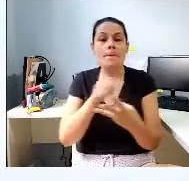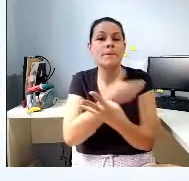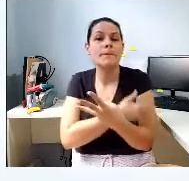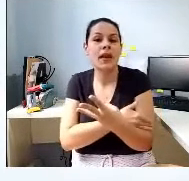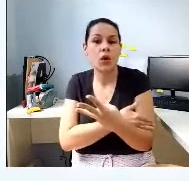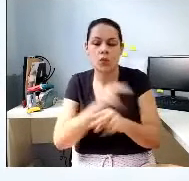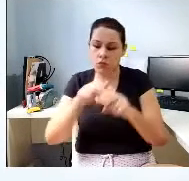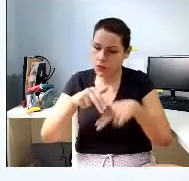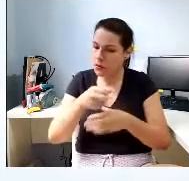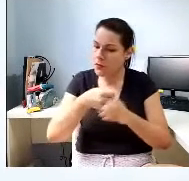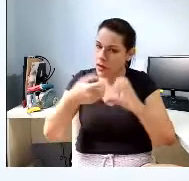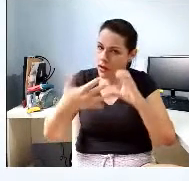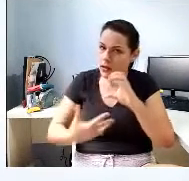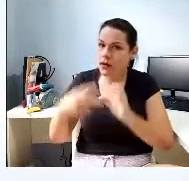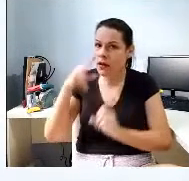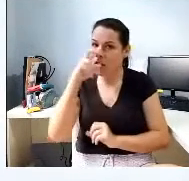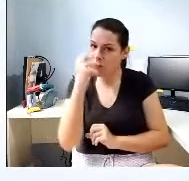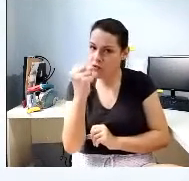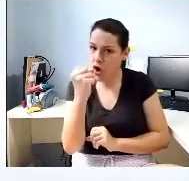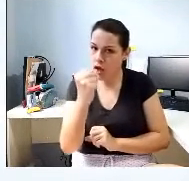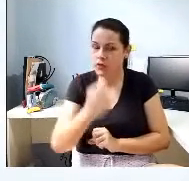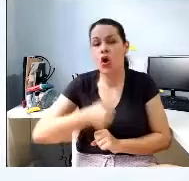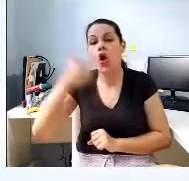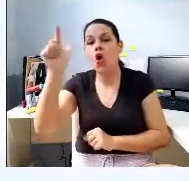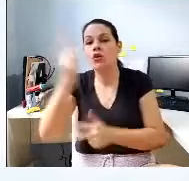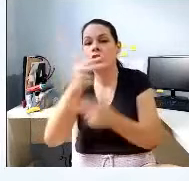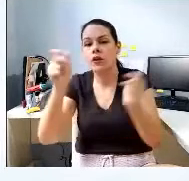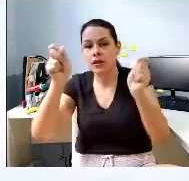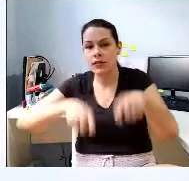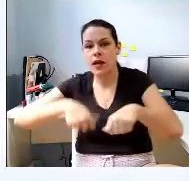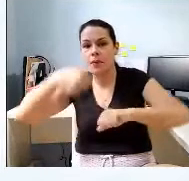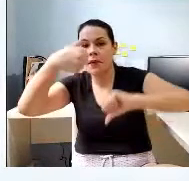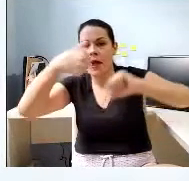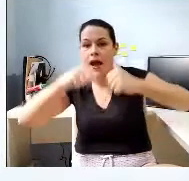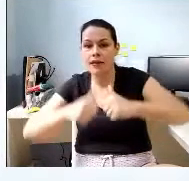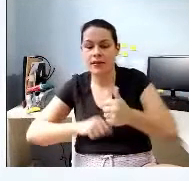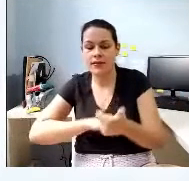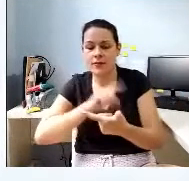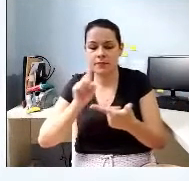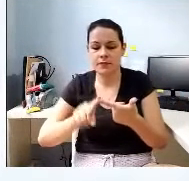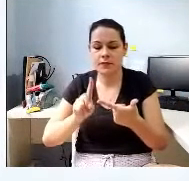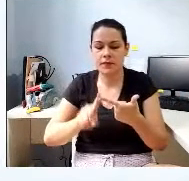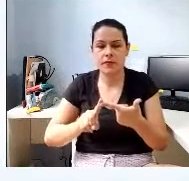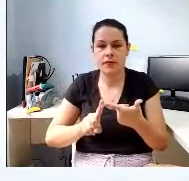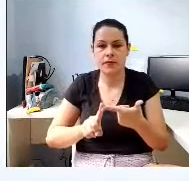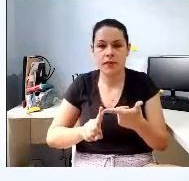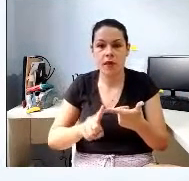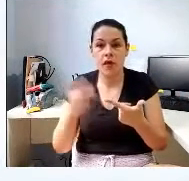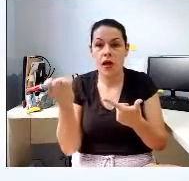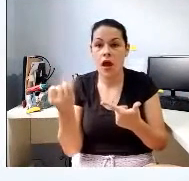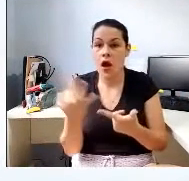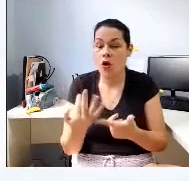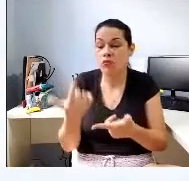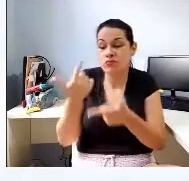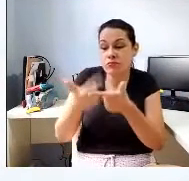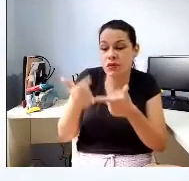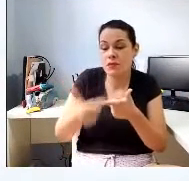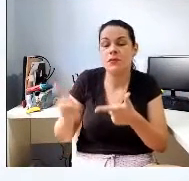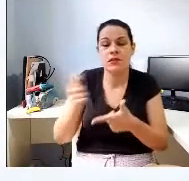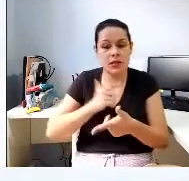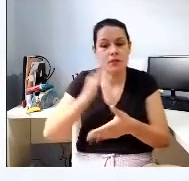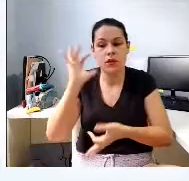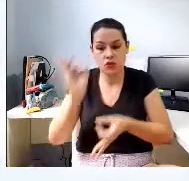característica forte. Segunda característica: os desacertos da Justiça Eleitoral em